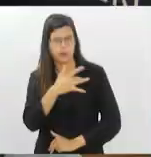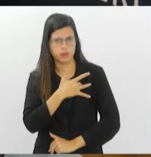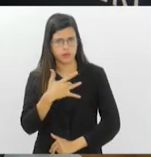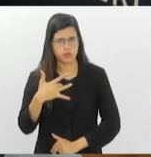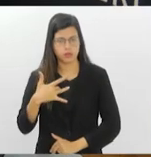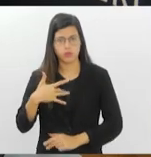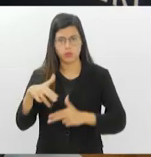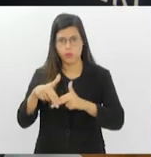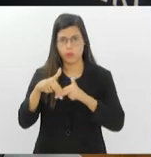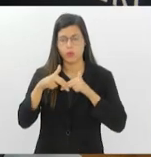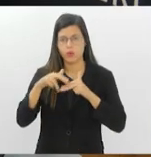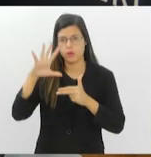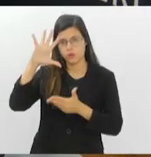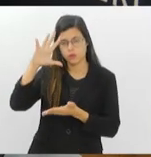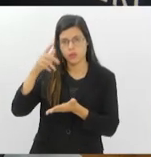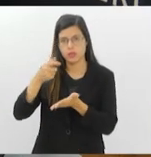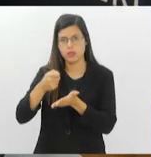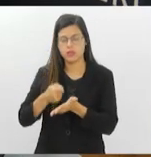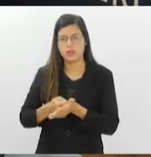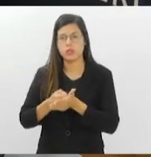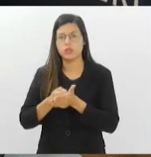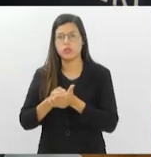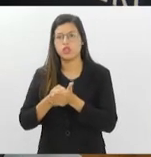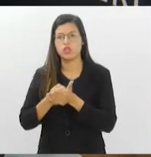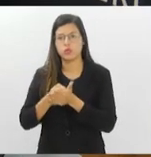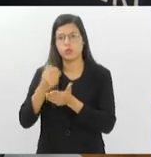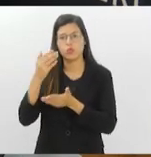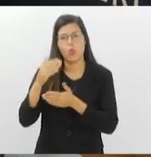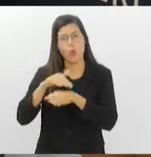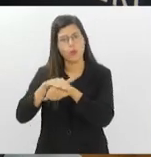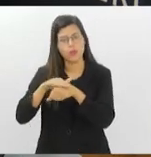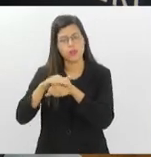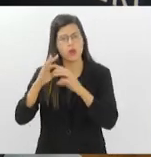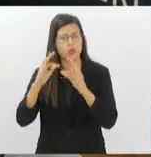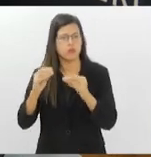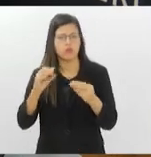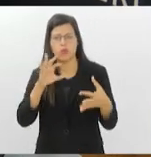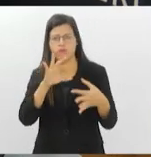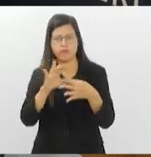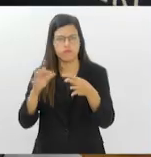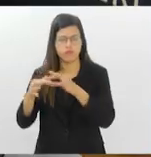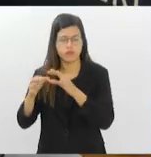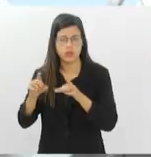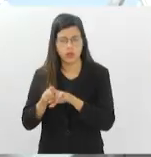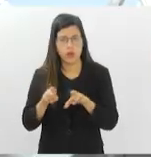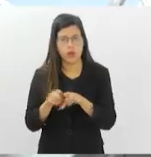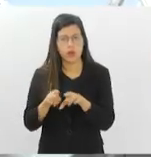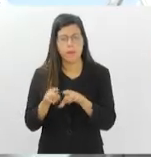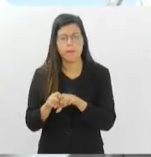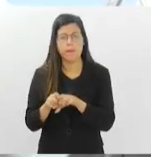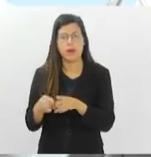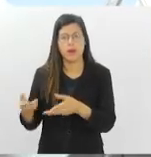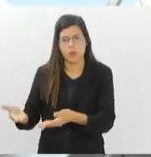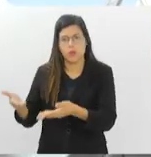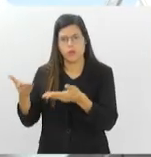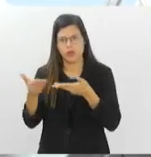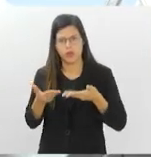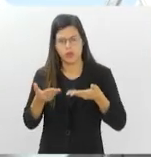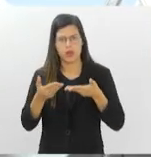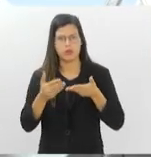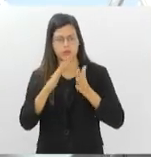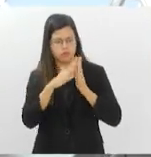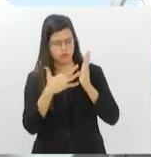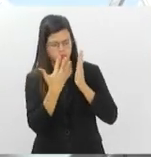isso ficou decidido a ouvir todos os envolvidos e também serão convidados dentro do cronograma de